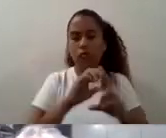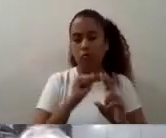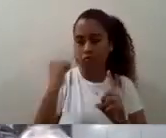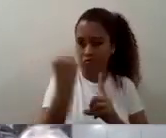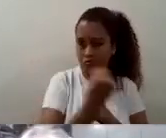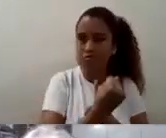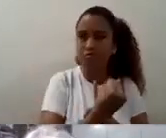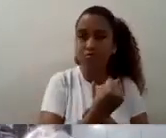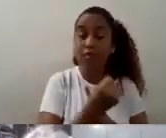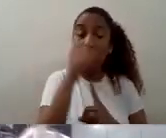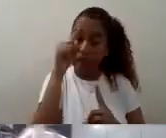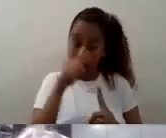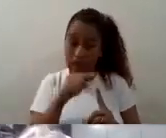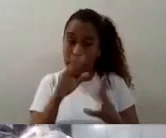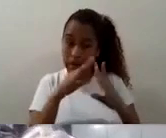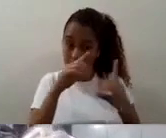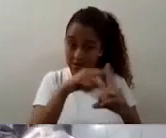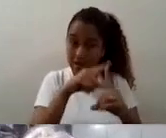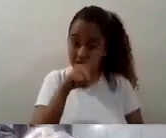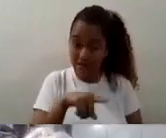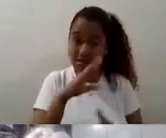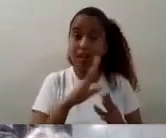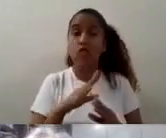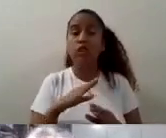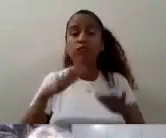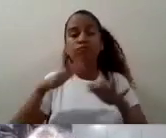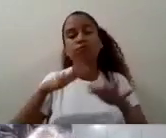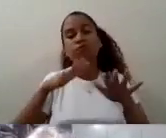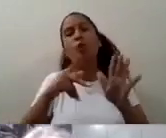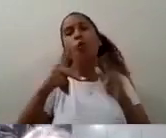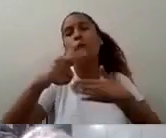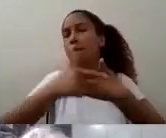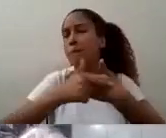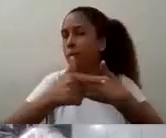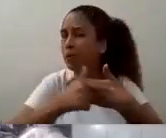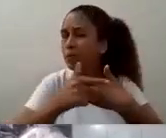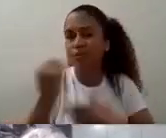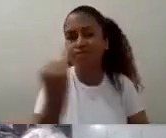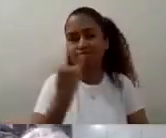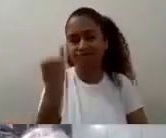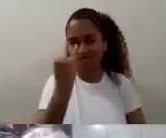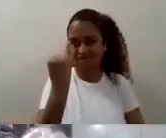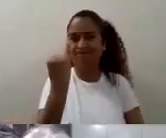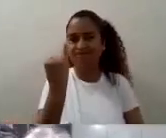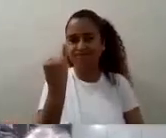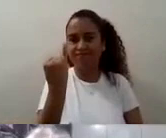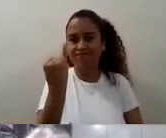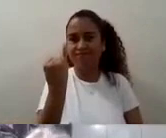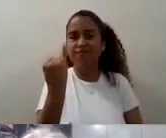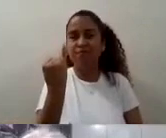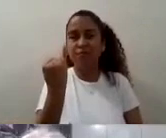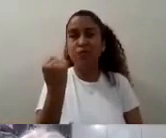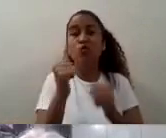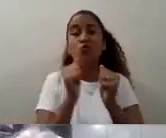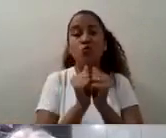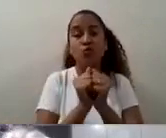as igrejas, através dessa campanha, tiveram um papel muito importante com a